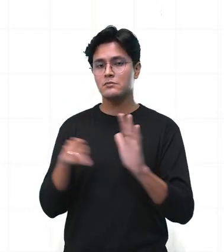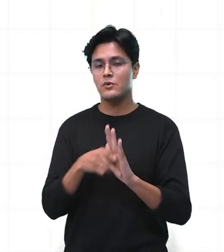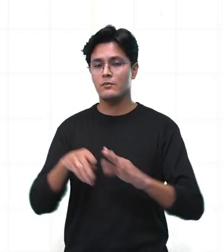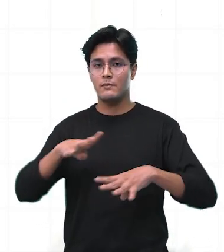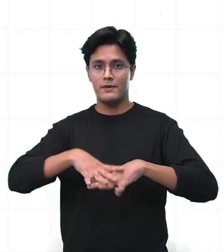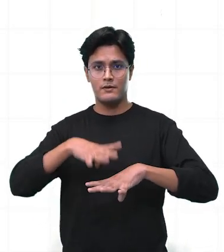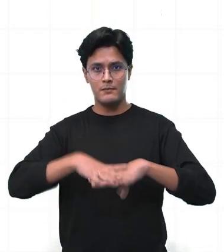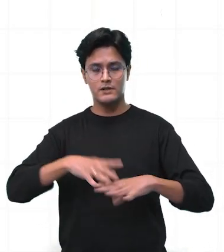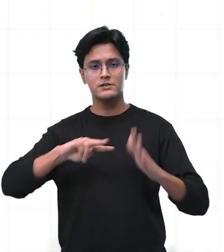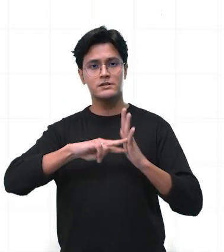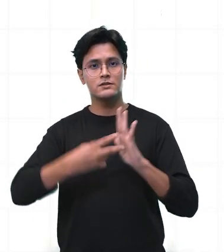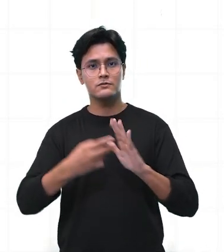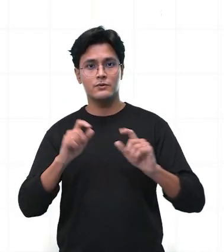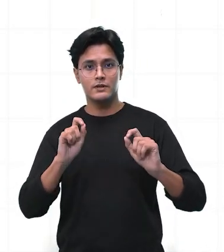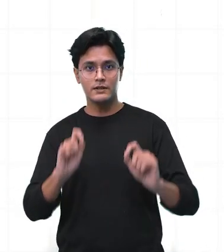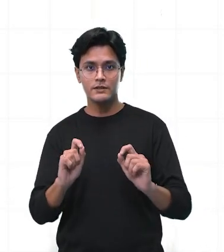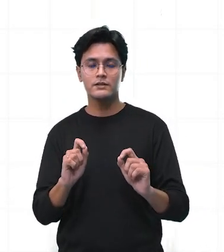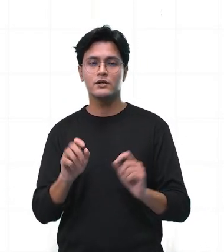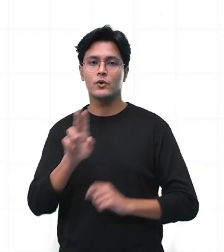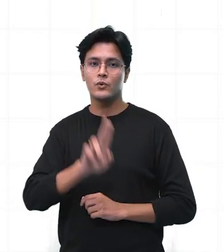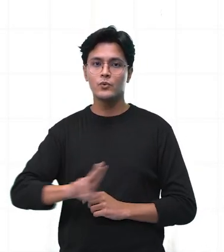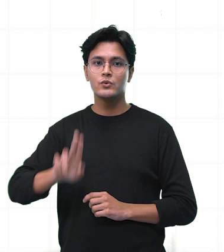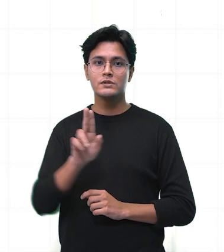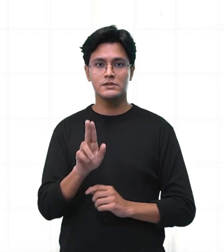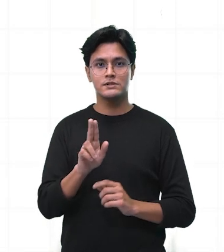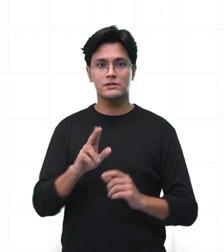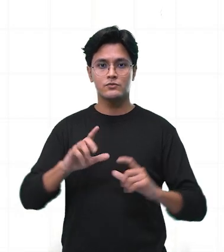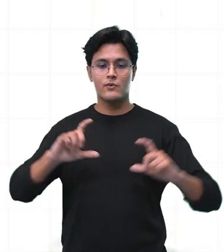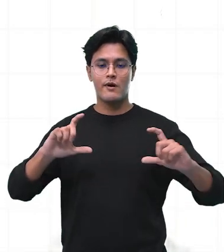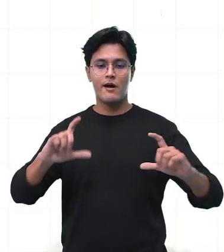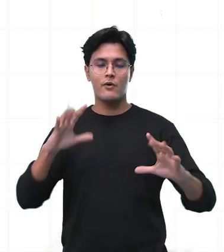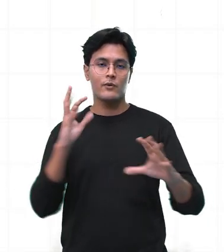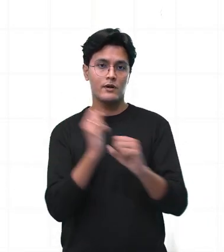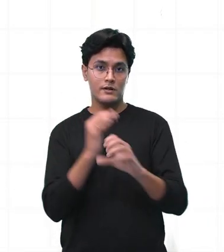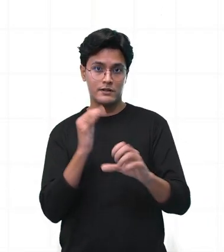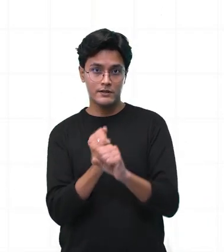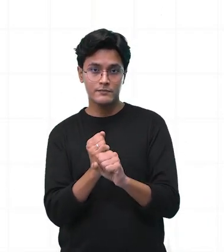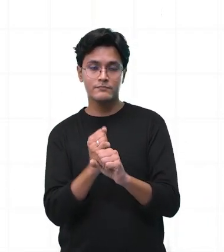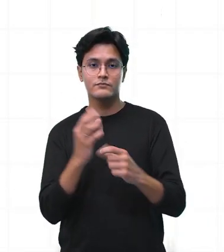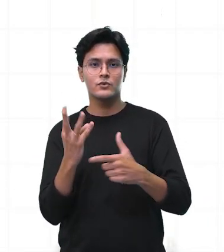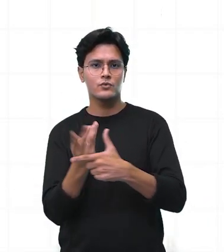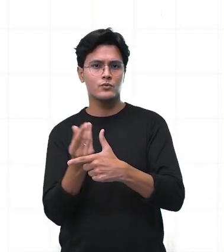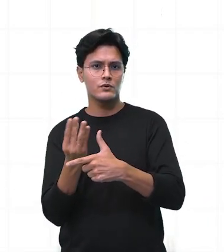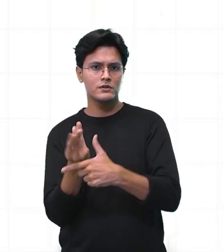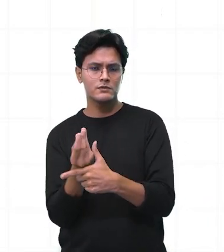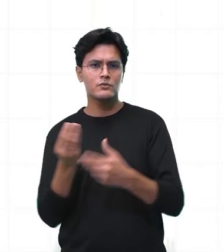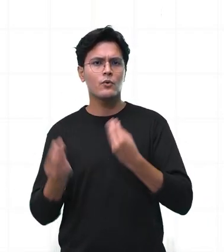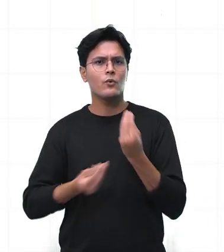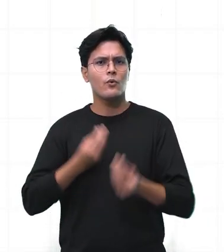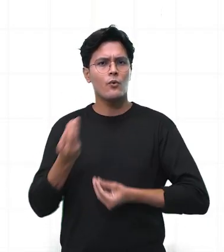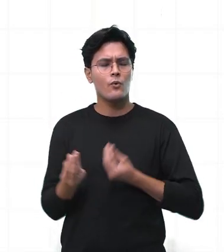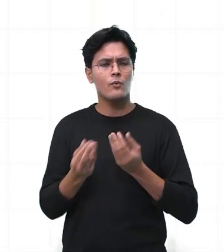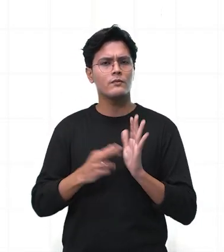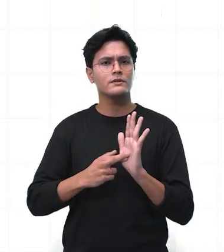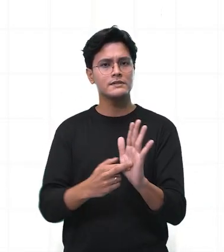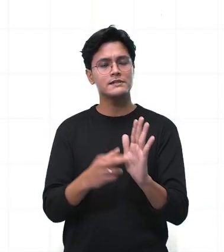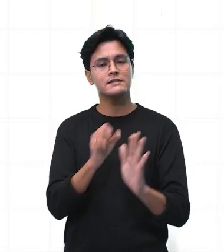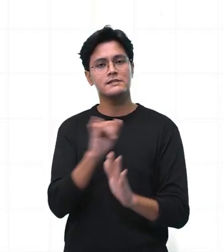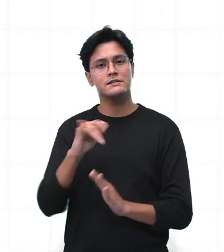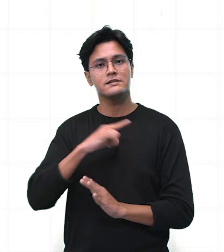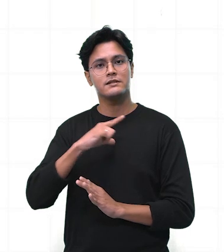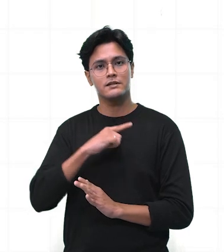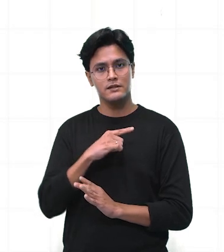seja, por uma expressão algébrica. Como que eu represento isso? Se eu tenho o dobro de um